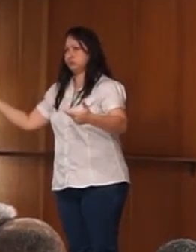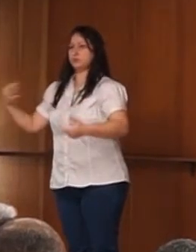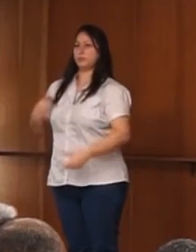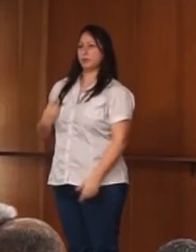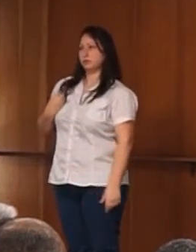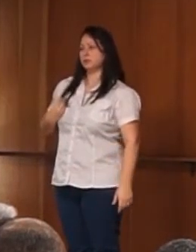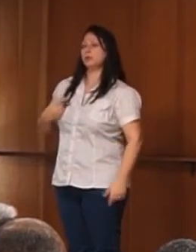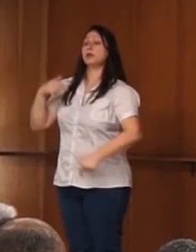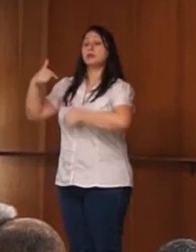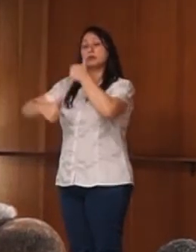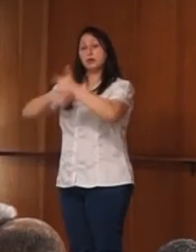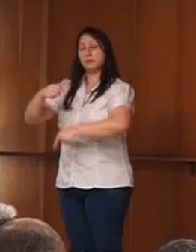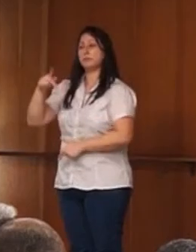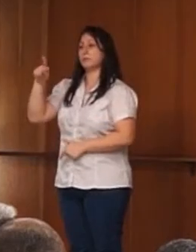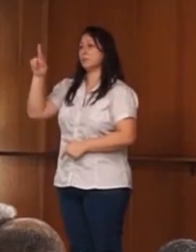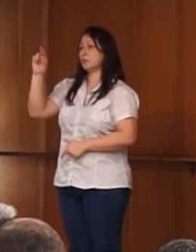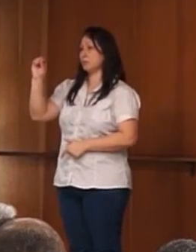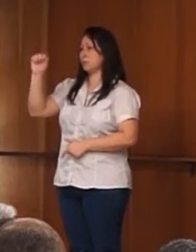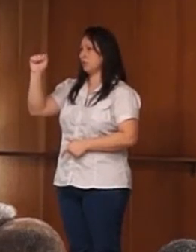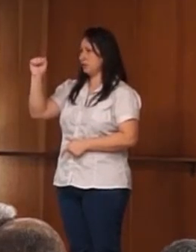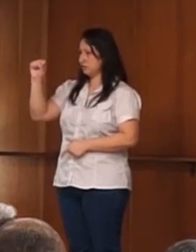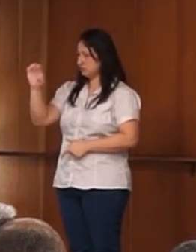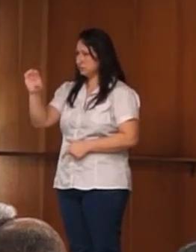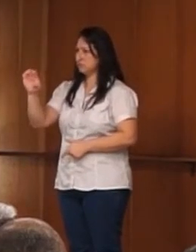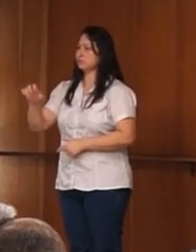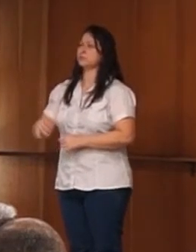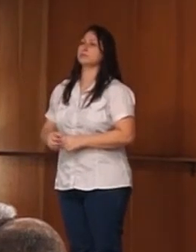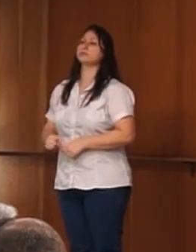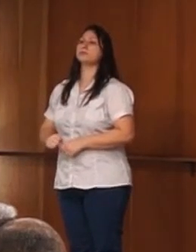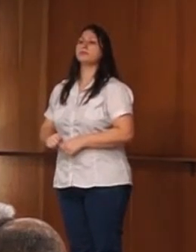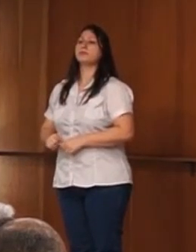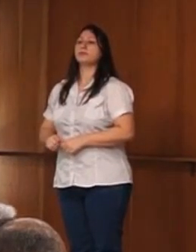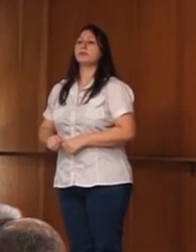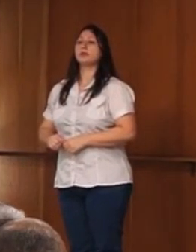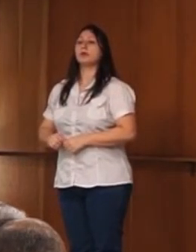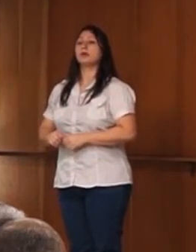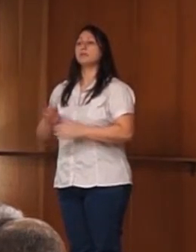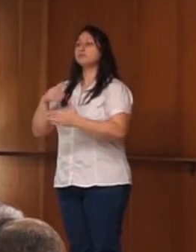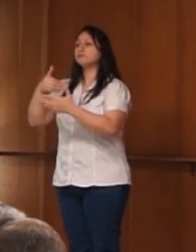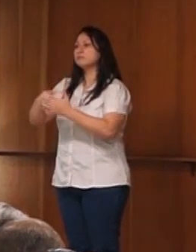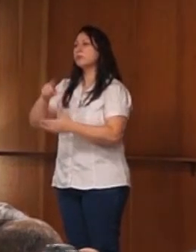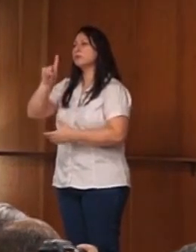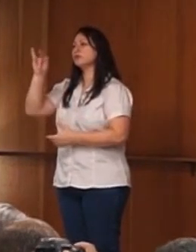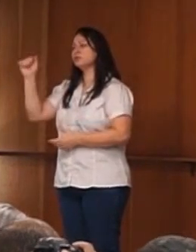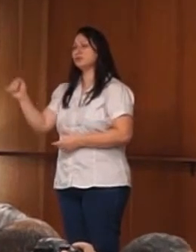trabalho da PROAS, e, obviamente, um ótimo dia para todos. Obrigado.